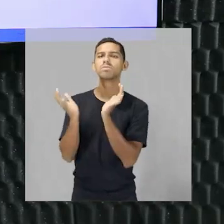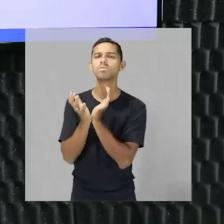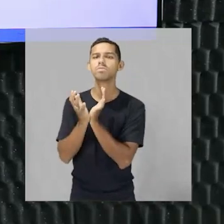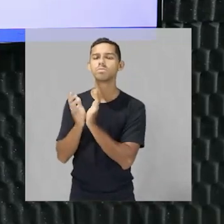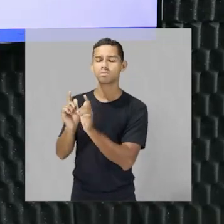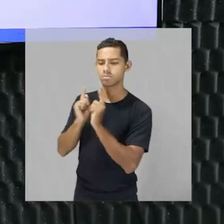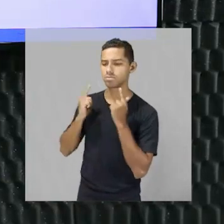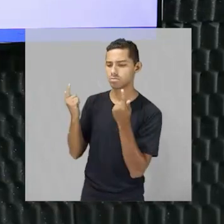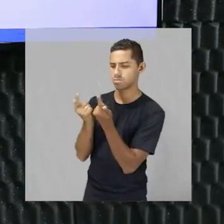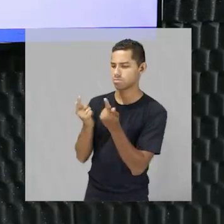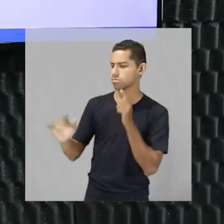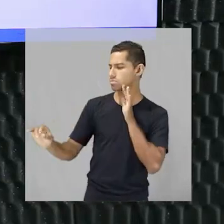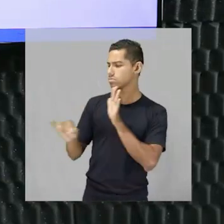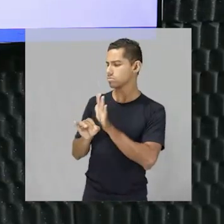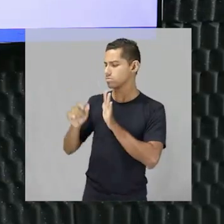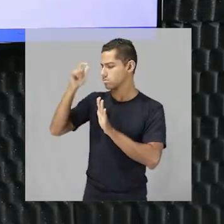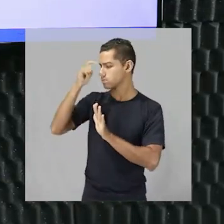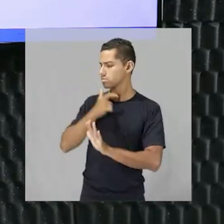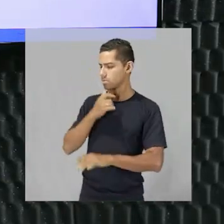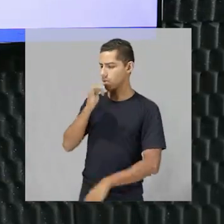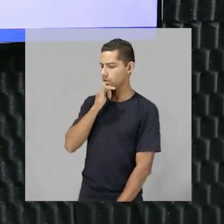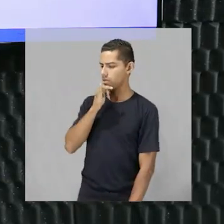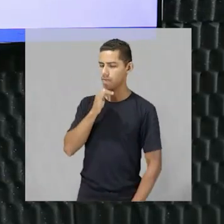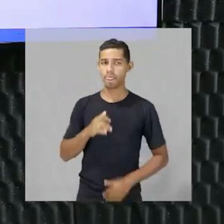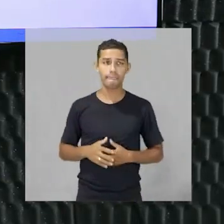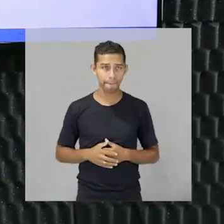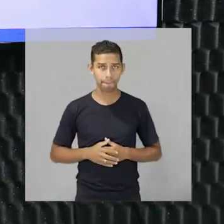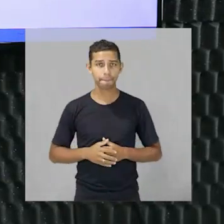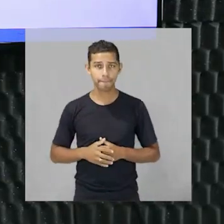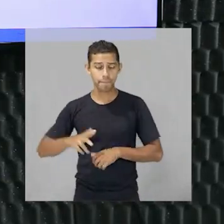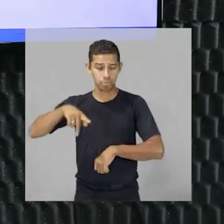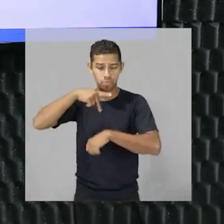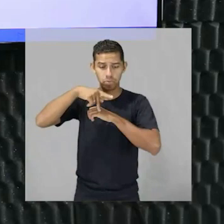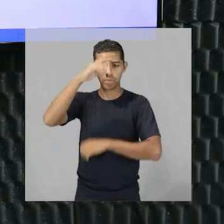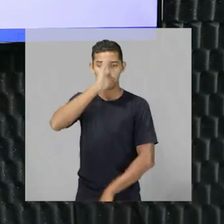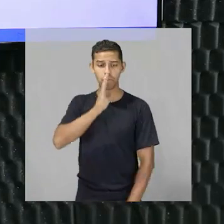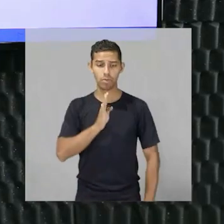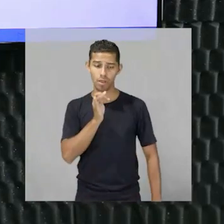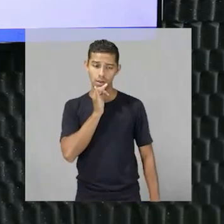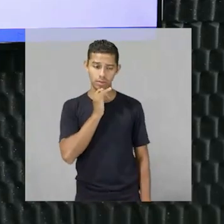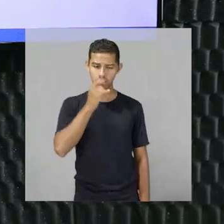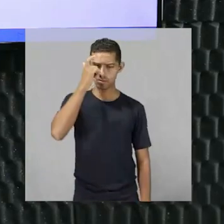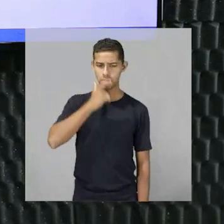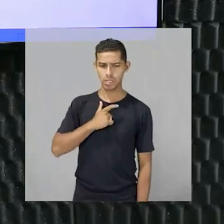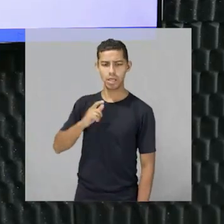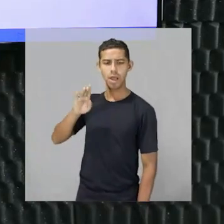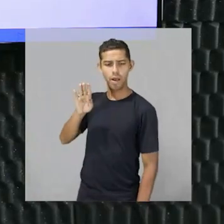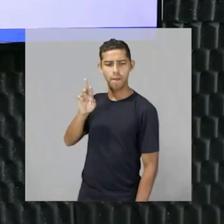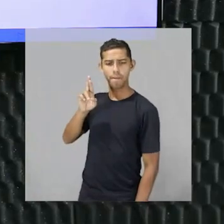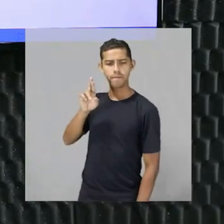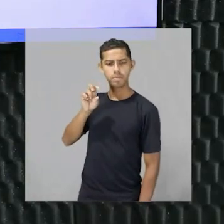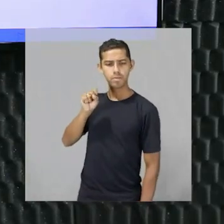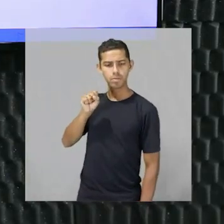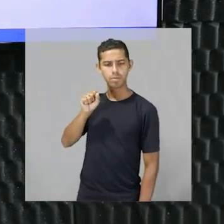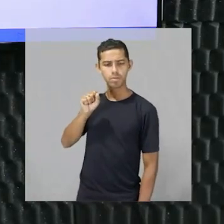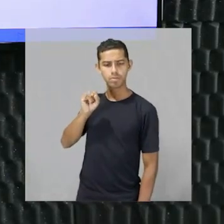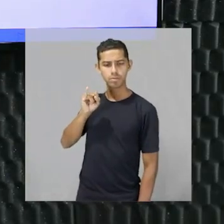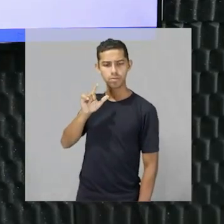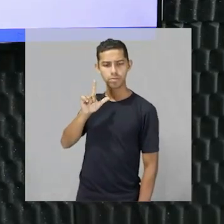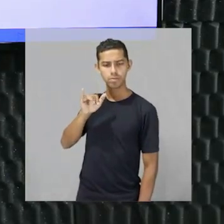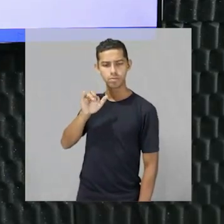de identificação. Vamos pegar, por exemplo, a nacionalidade brasileira. Você vai perceber que mesmo do norte para o